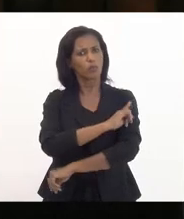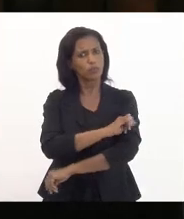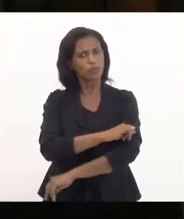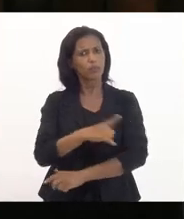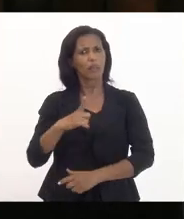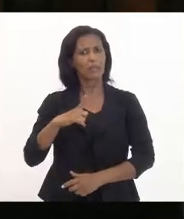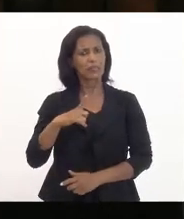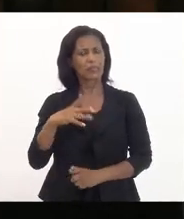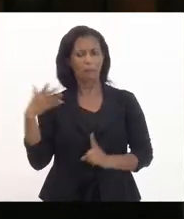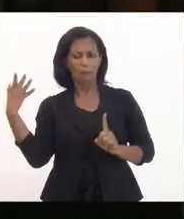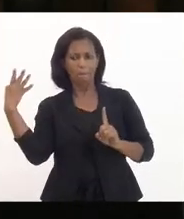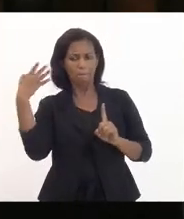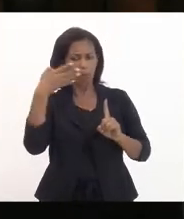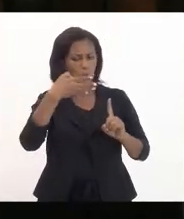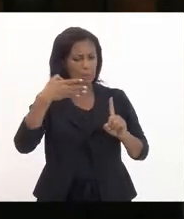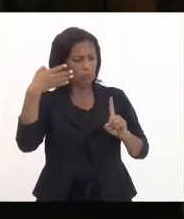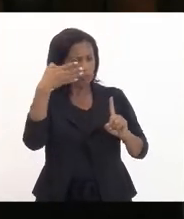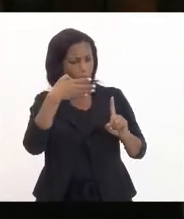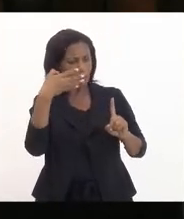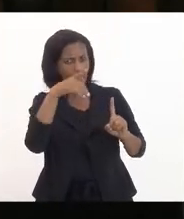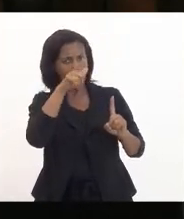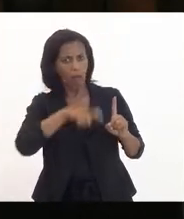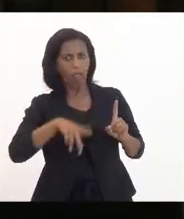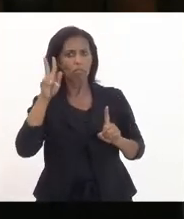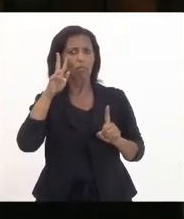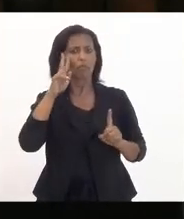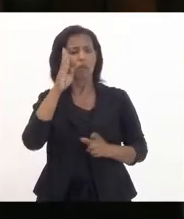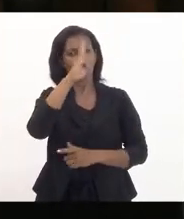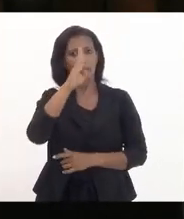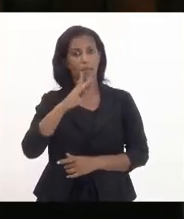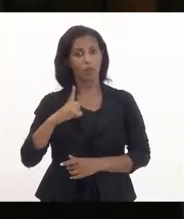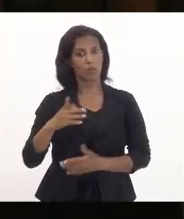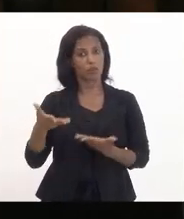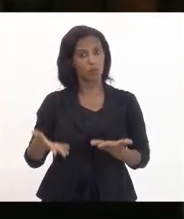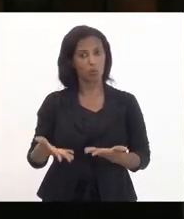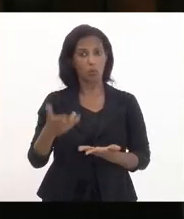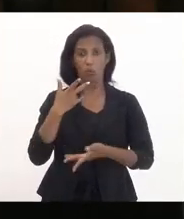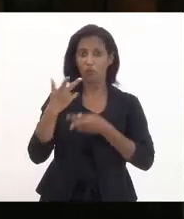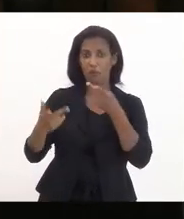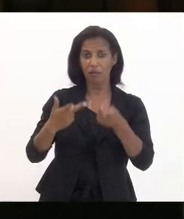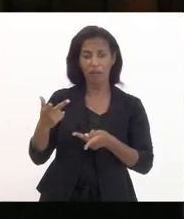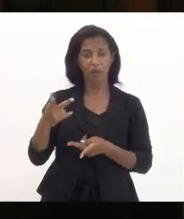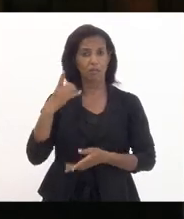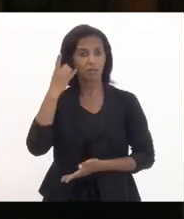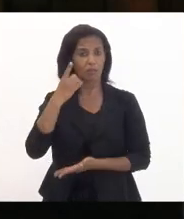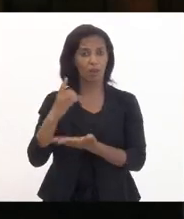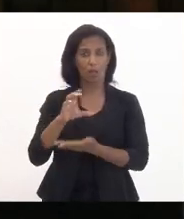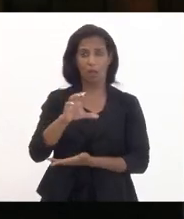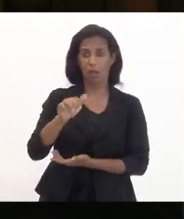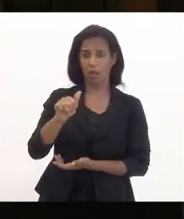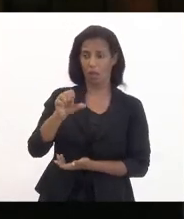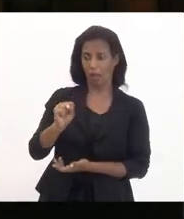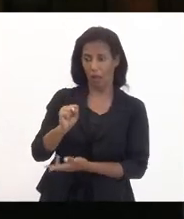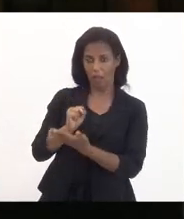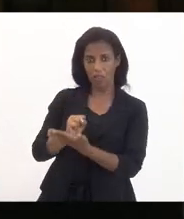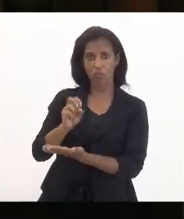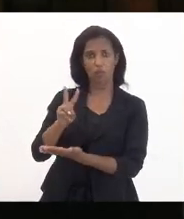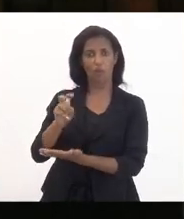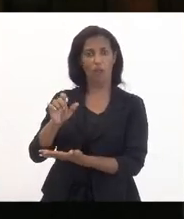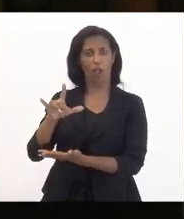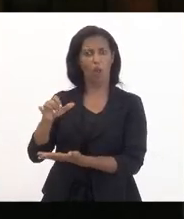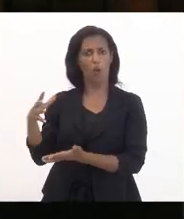sempre teve um protagonismo na história do Brasil. Nós tivemos aqui, como foi citada pela deputada, o Cais do Valongo, que tem o seu valor